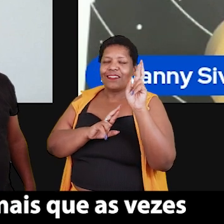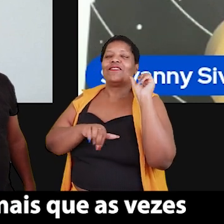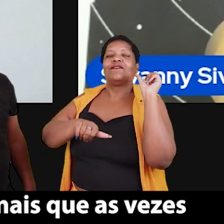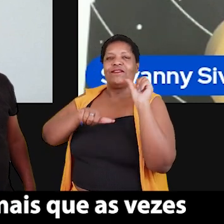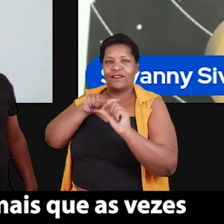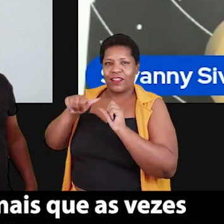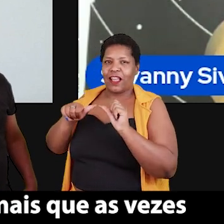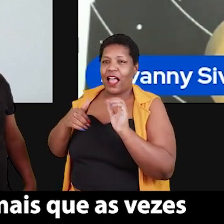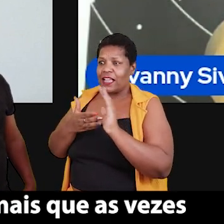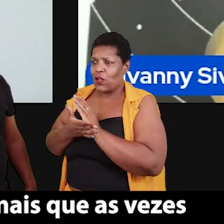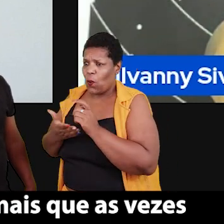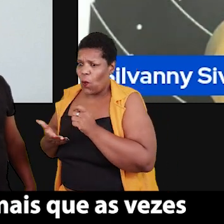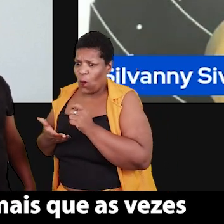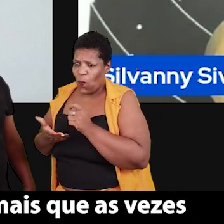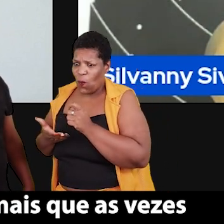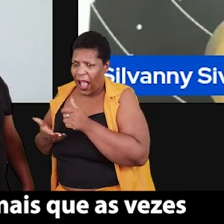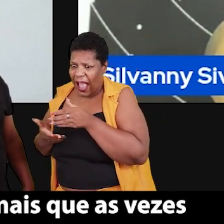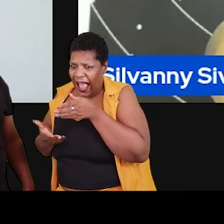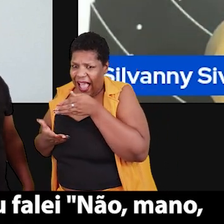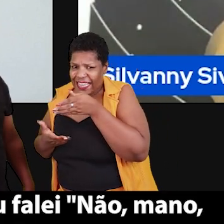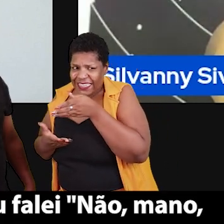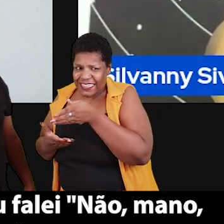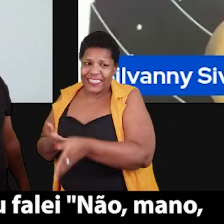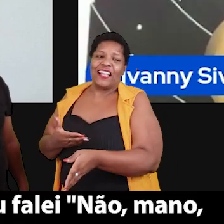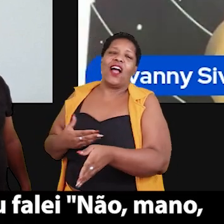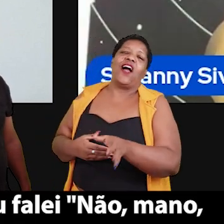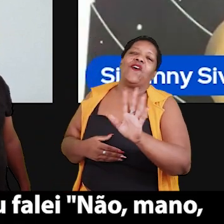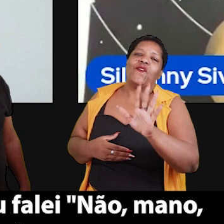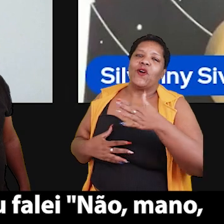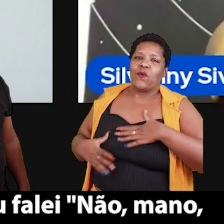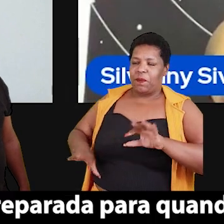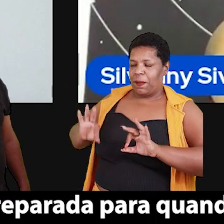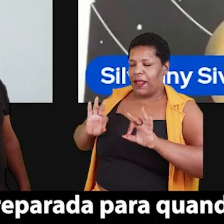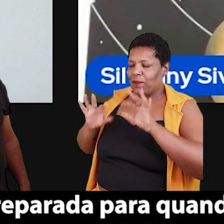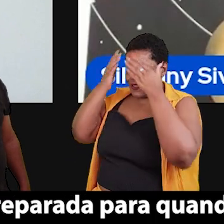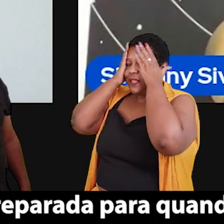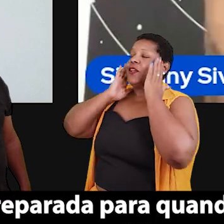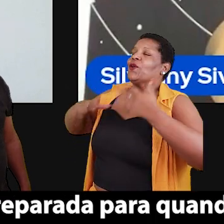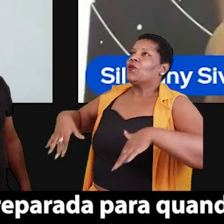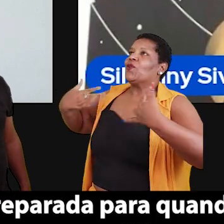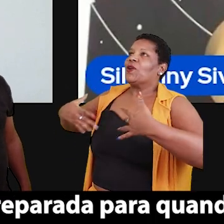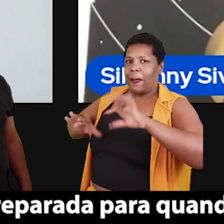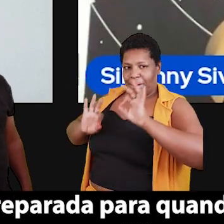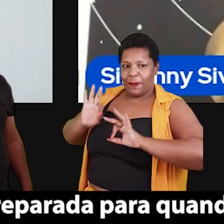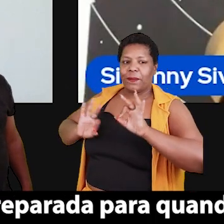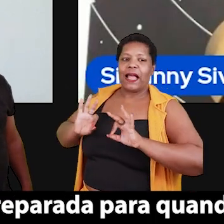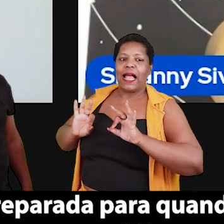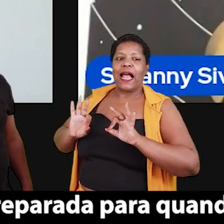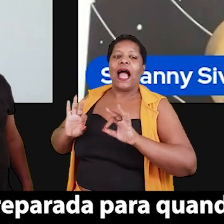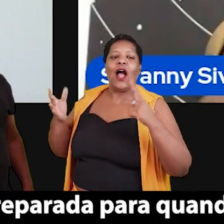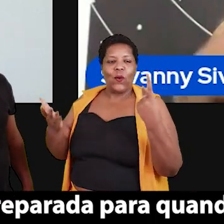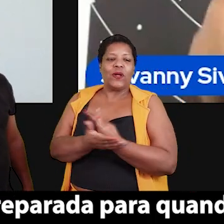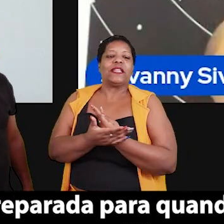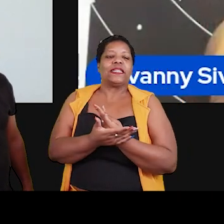por mais que às vezes estava quase chegando na perda, sabe? Mas eu falei, não, mano, eu preciso me preparar, eu preciso estar preparada para quando eu